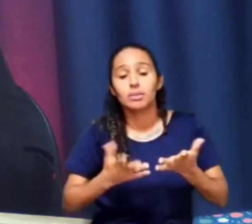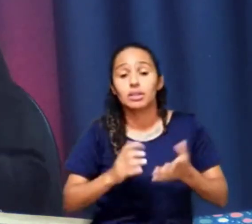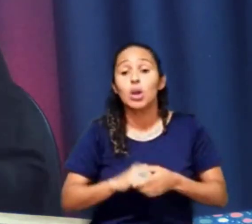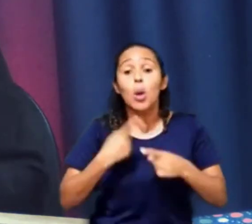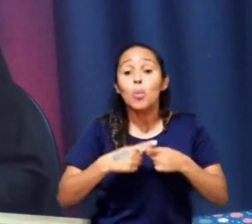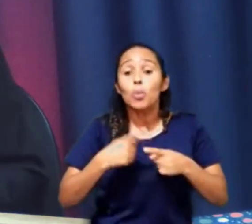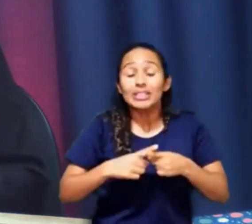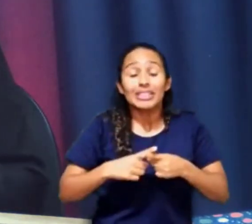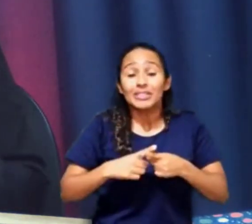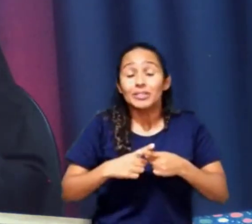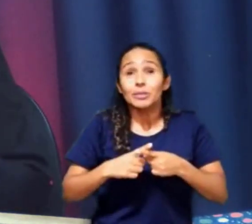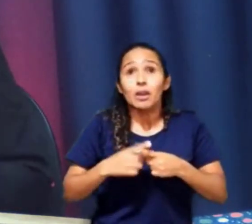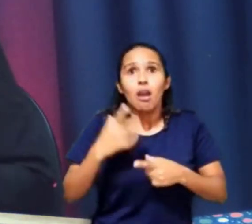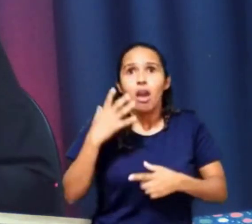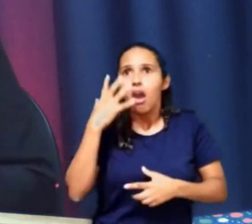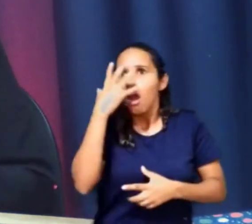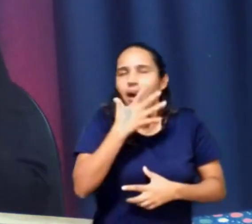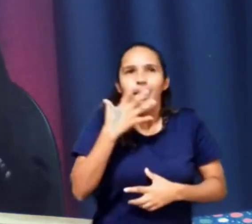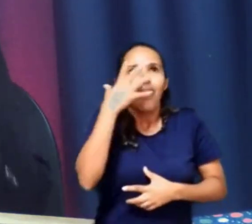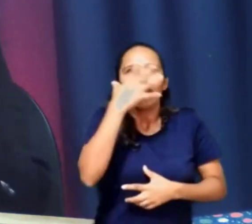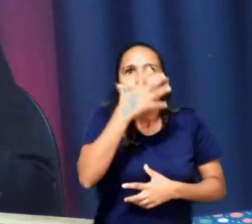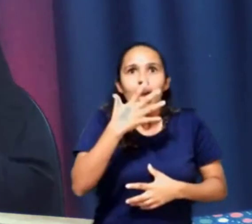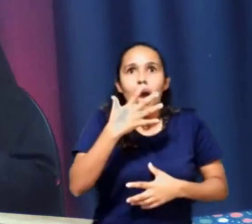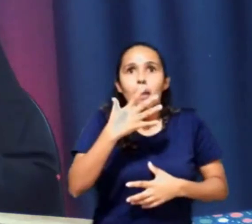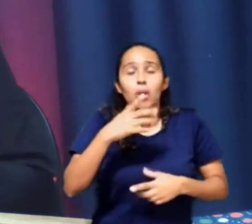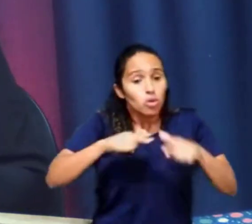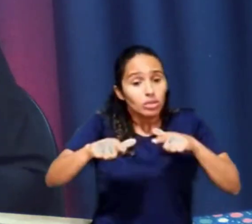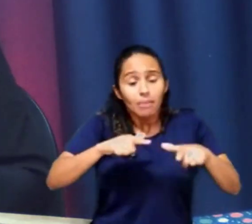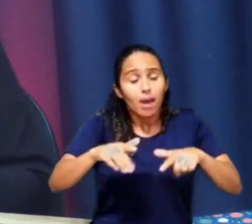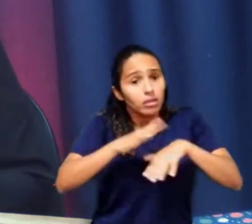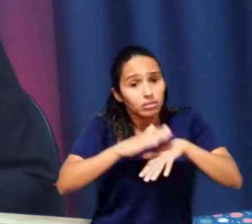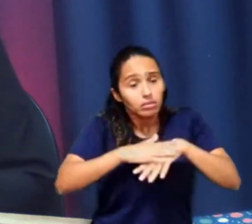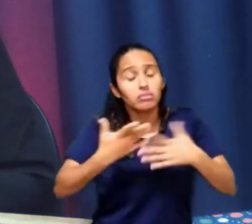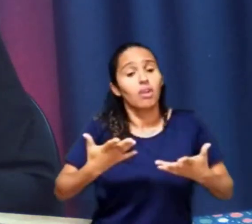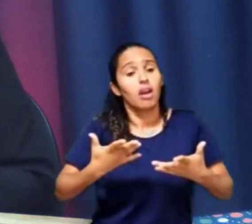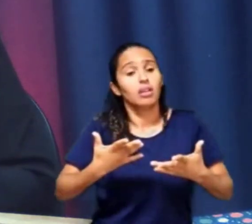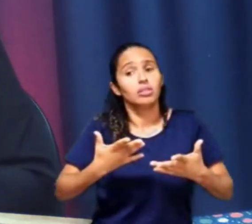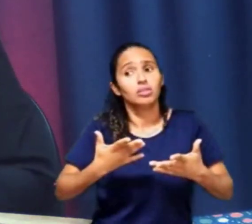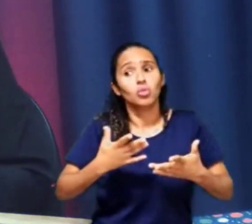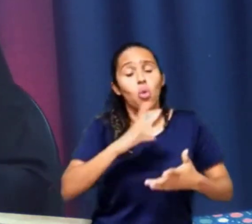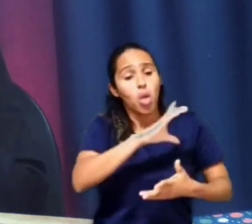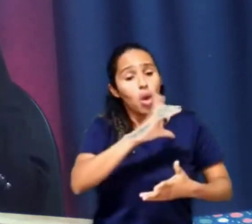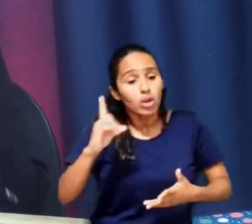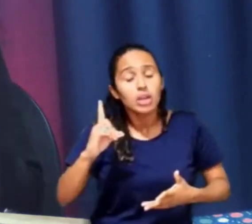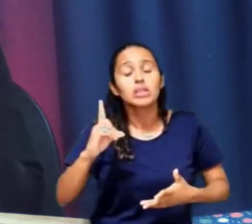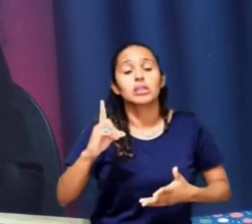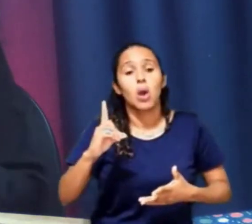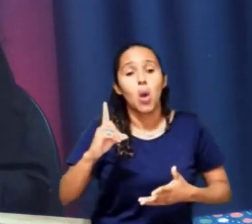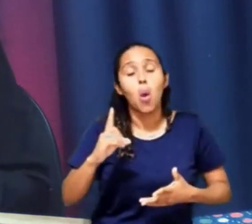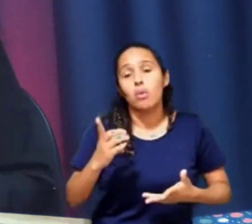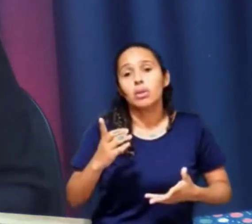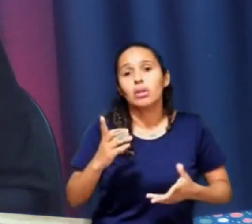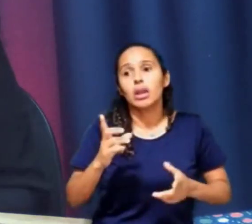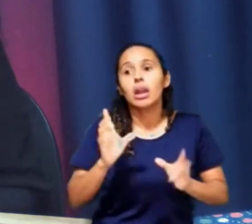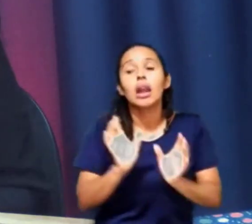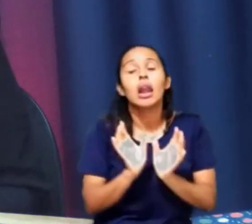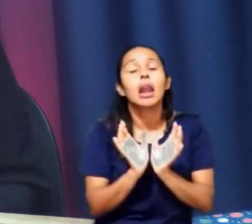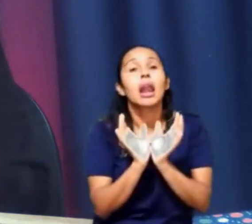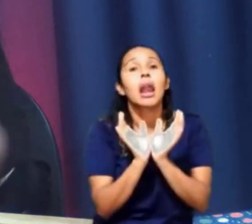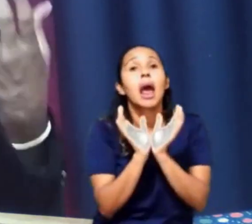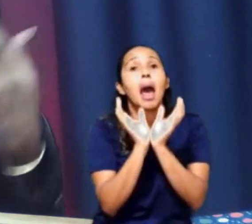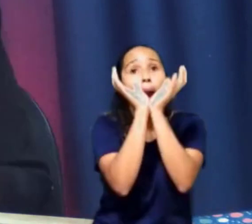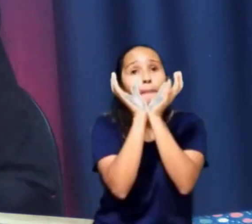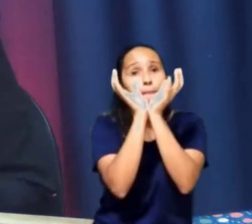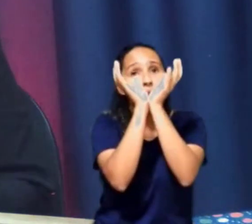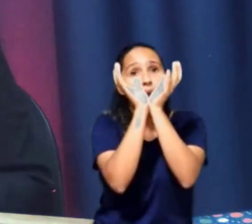que eu faço, né, hoje na coordenação do curso de Libras, principalmente na Pai de Poá, é justamente o espaço que eu tenho ali, que